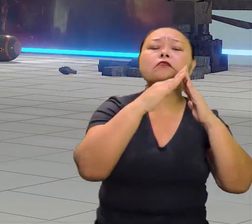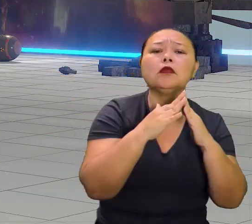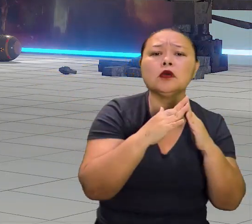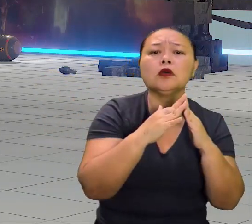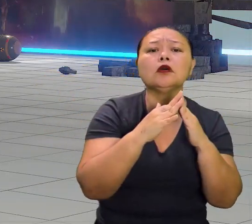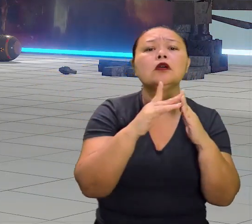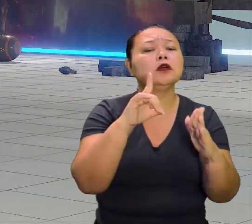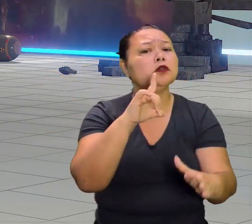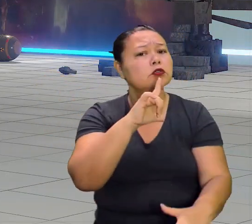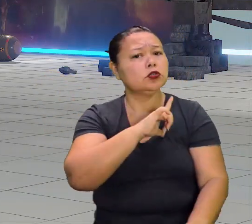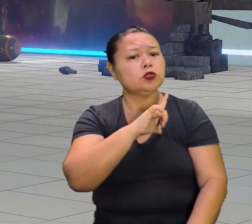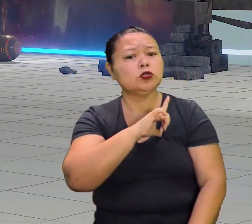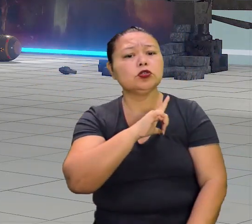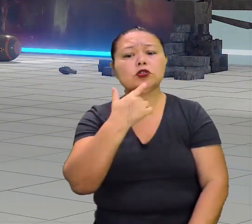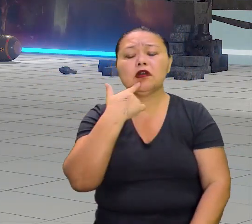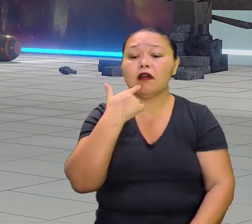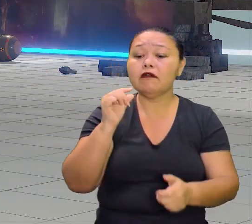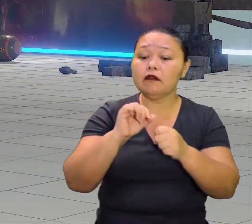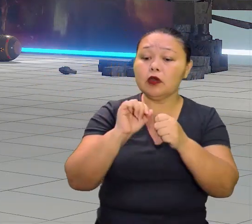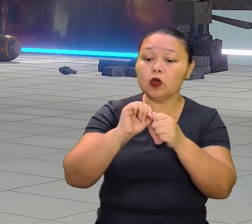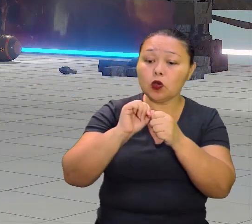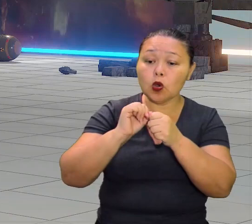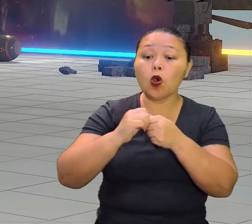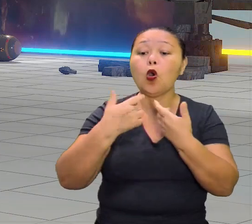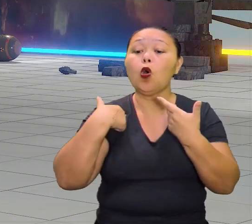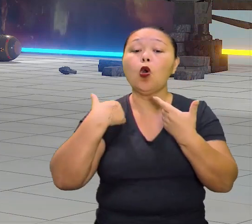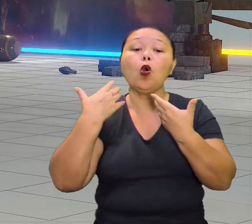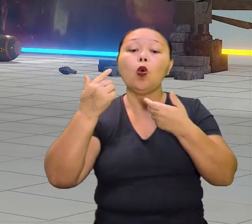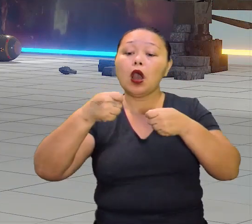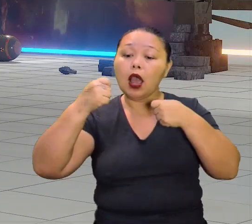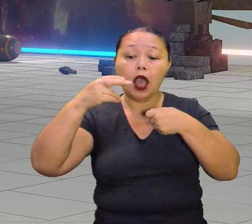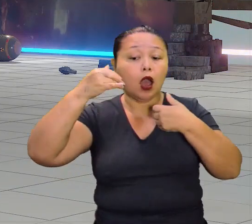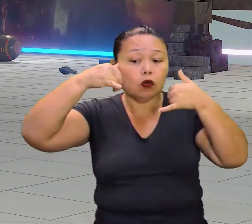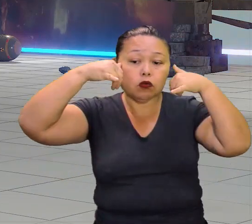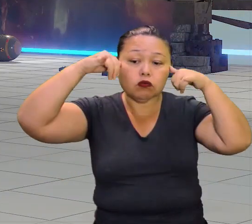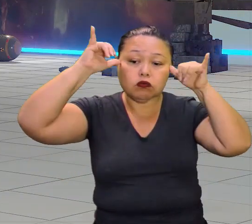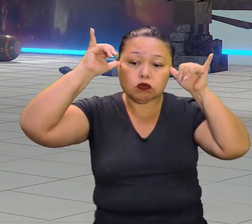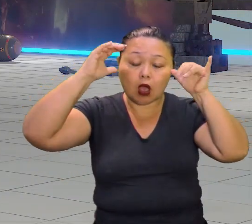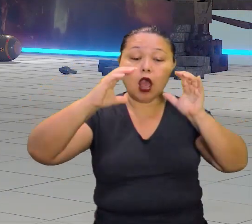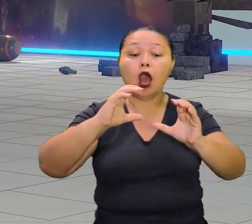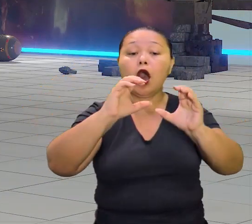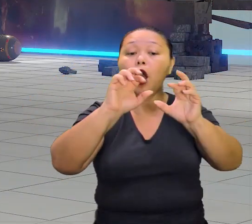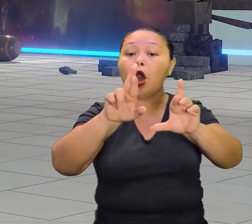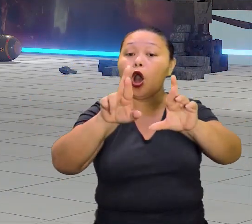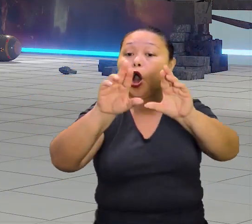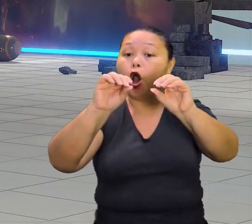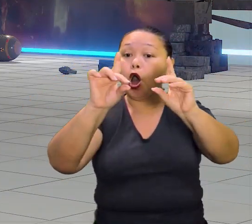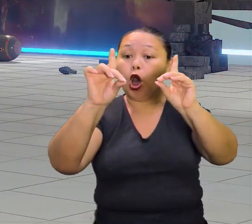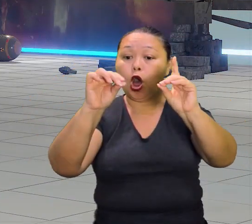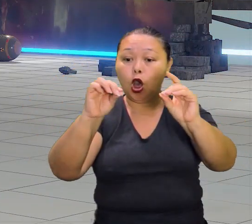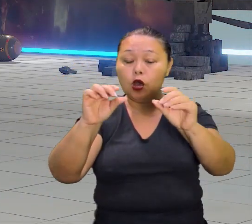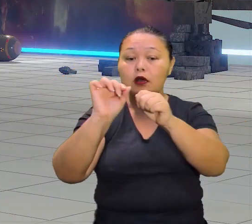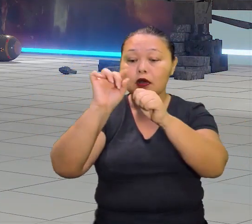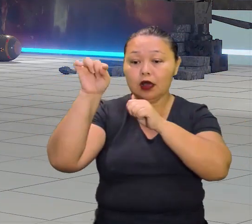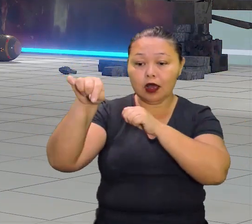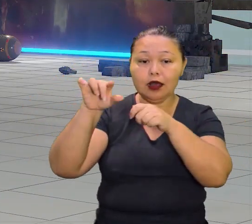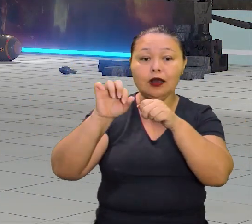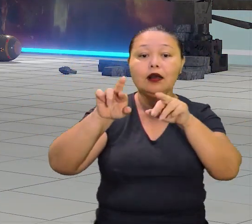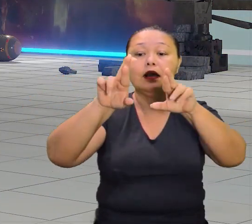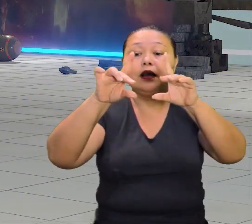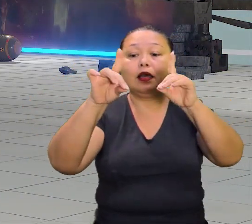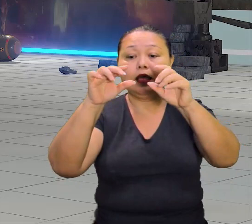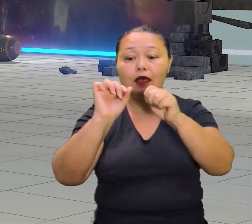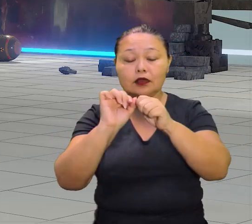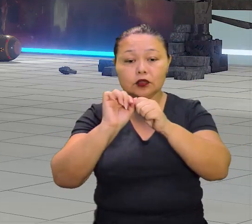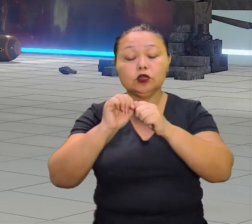com certeza você já viu um carrinho de boi. Com certeza você já viu a roda do carrinho de boi. A roda